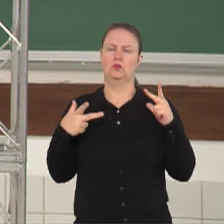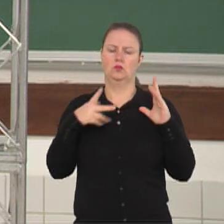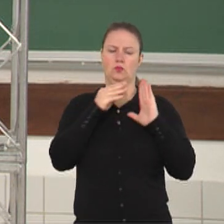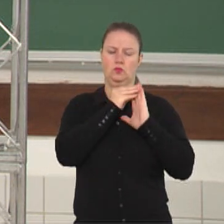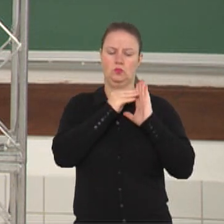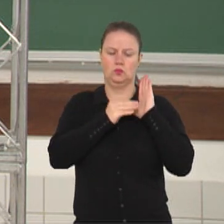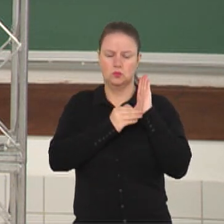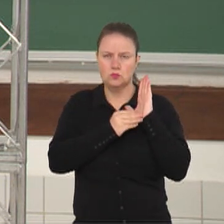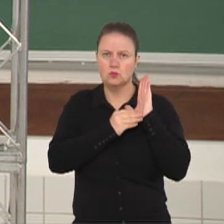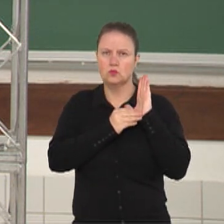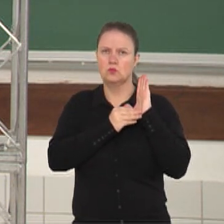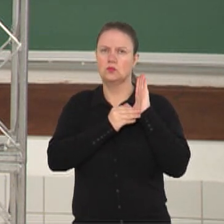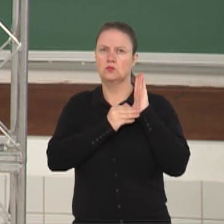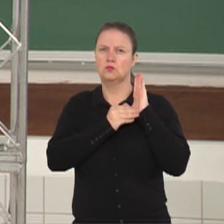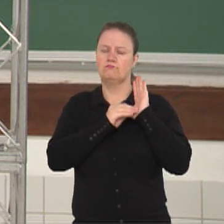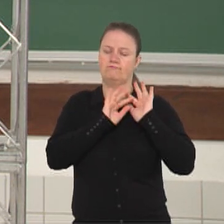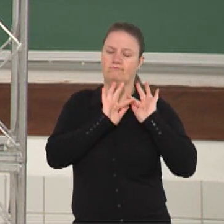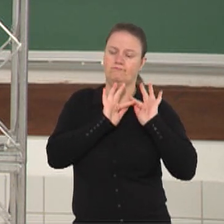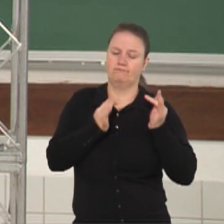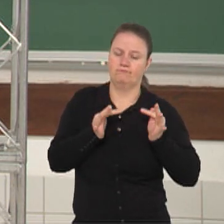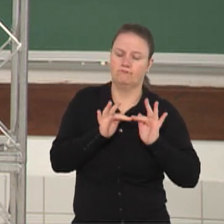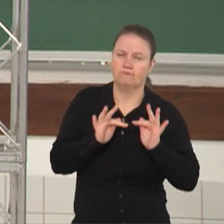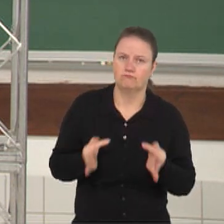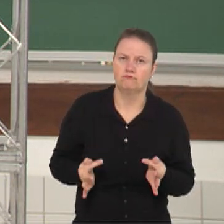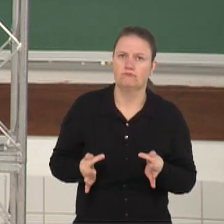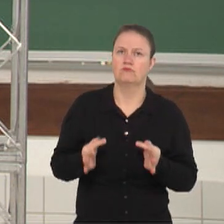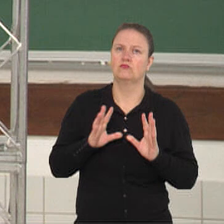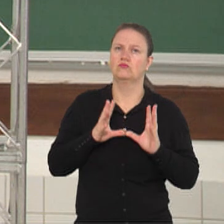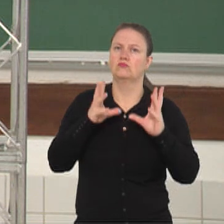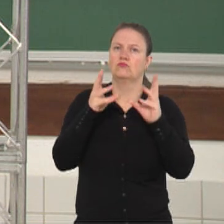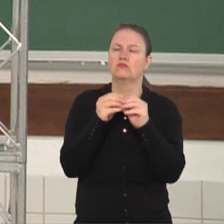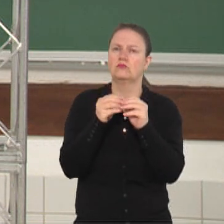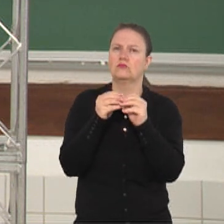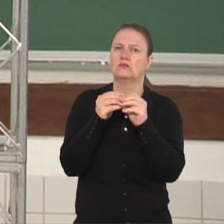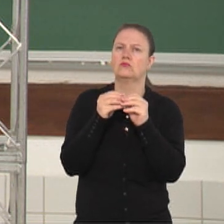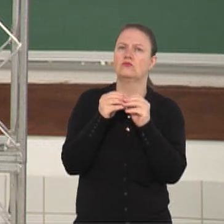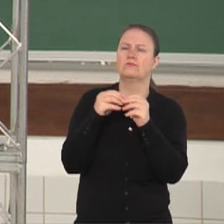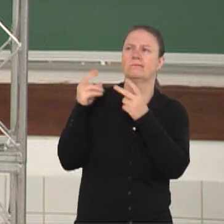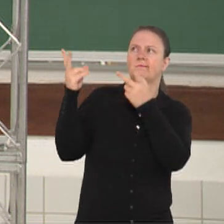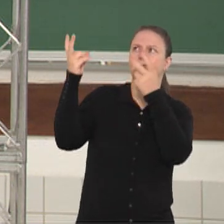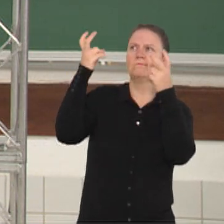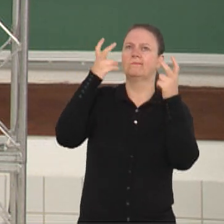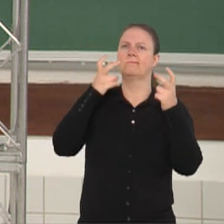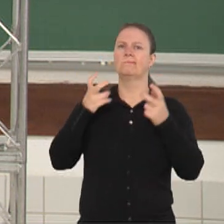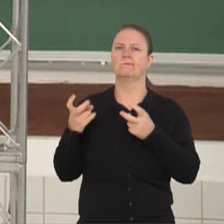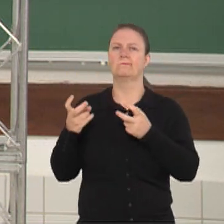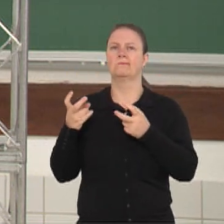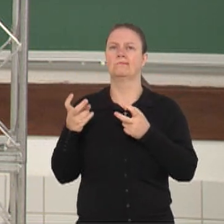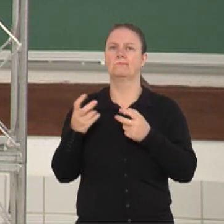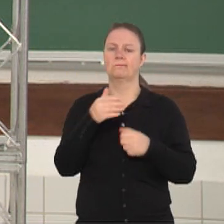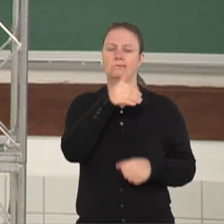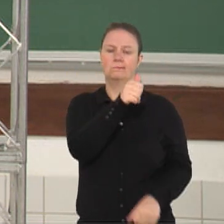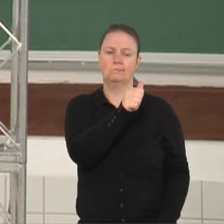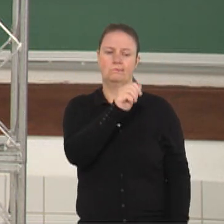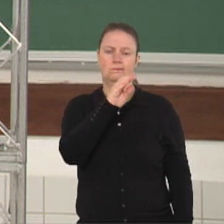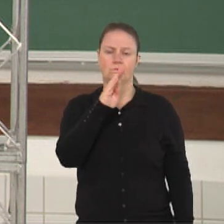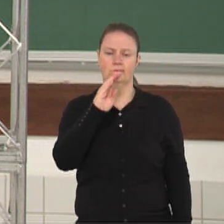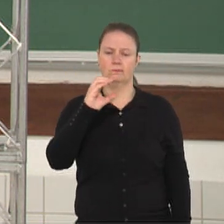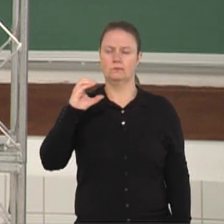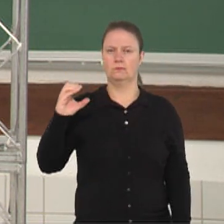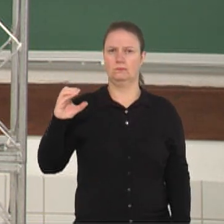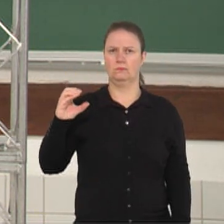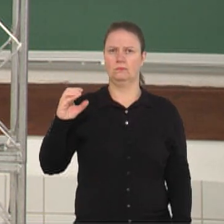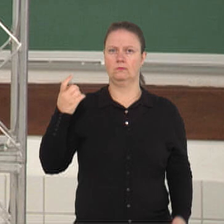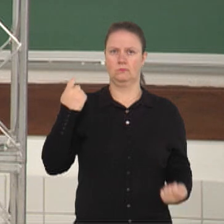de função quadrática fica mais simples, porque tudo a gente avalia em função de seus coeficientes a, b e c da